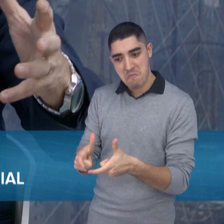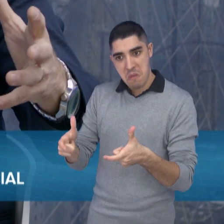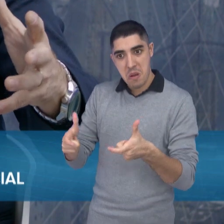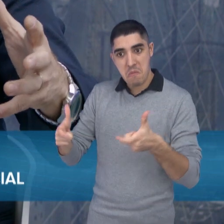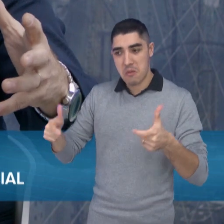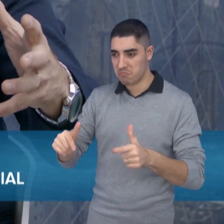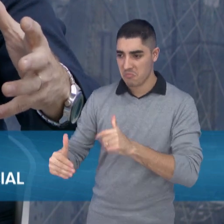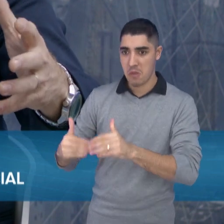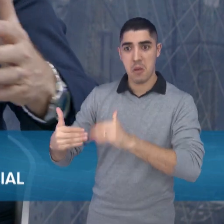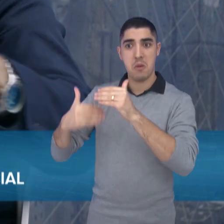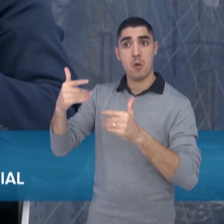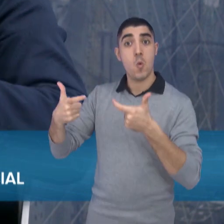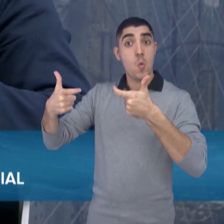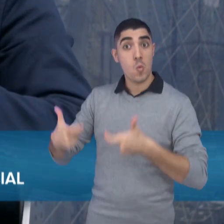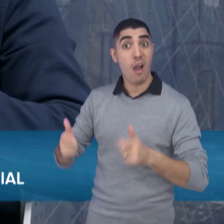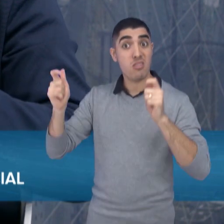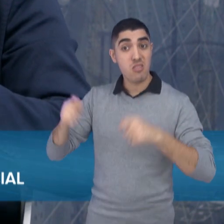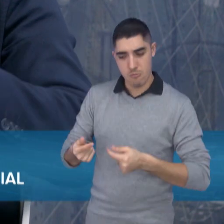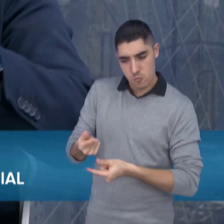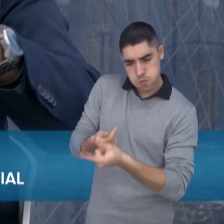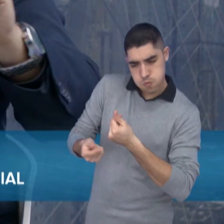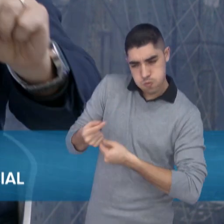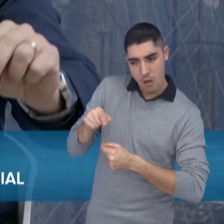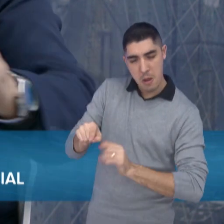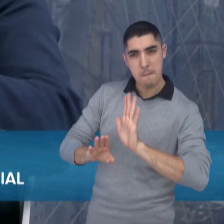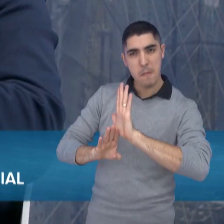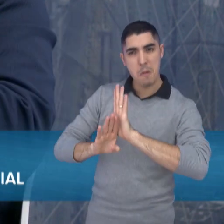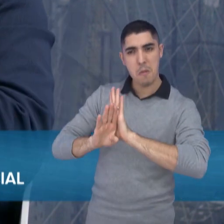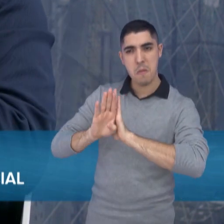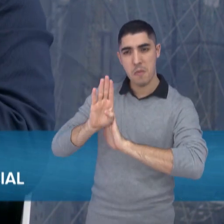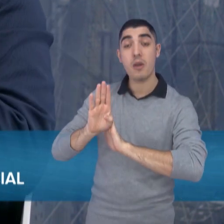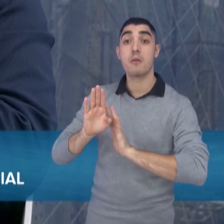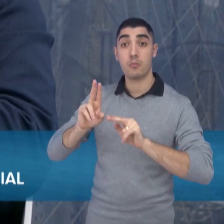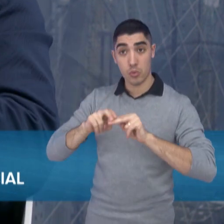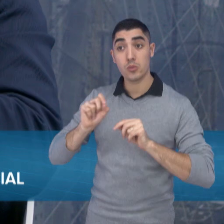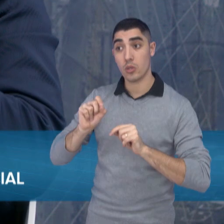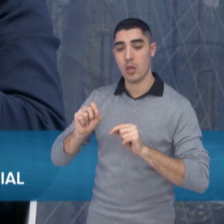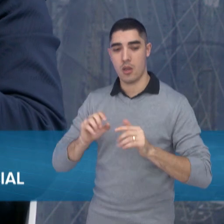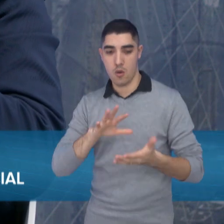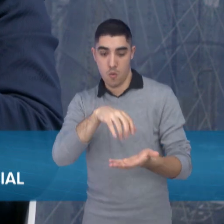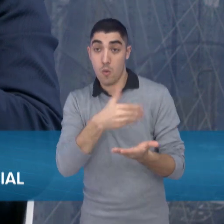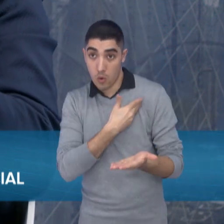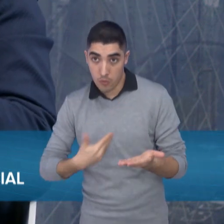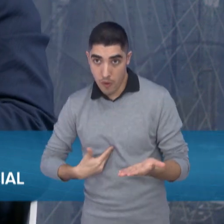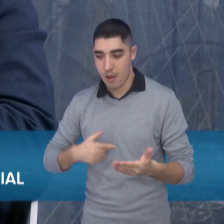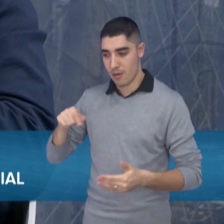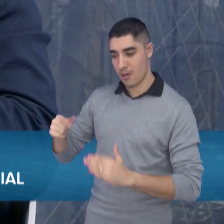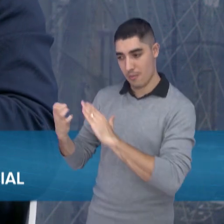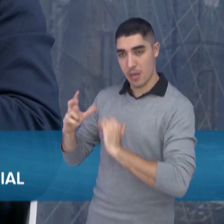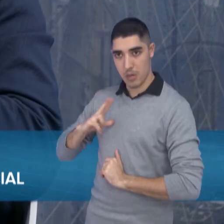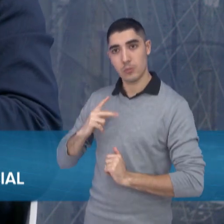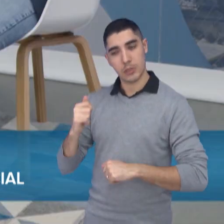polo de desenvolvimento regional. É quando a política pública, alinhada com a iniciativa privada, eles vão numa direção estratégica bem definida, o que a gente vê por